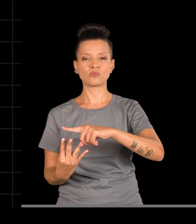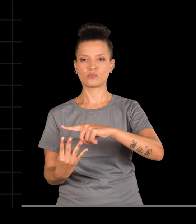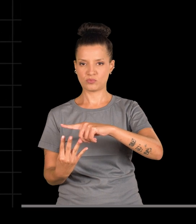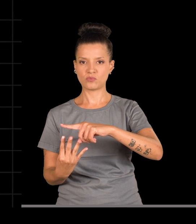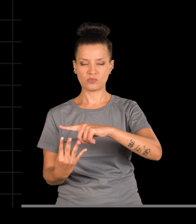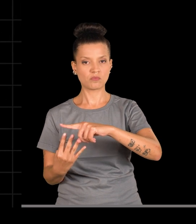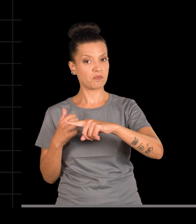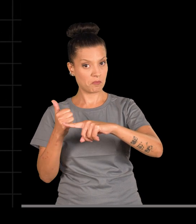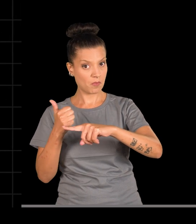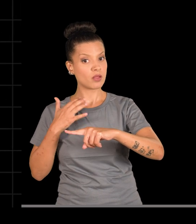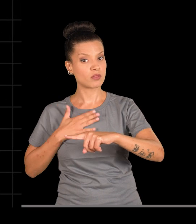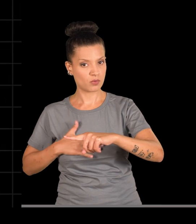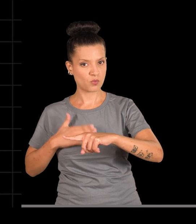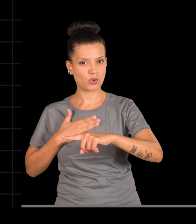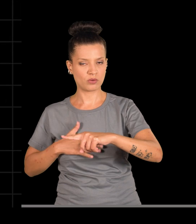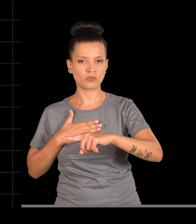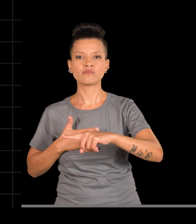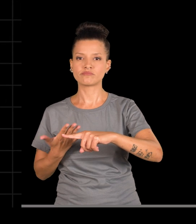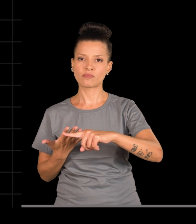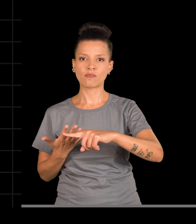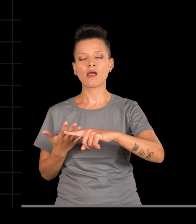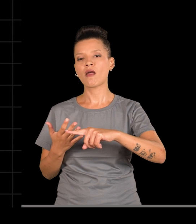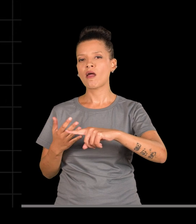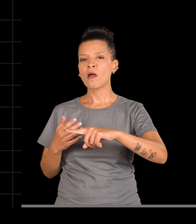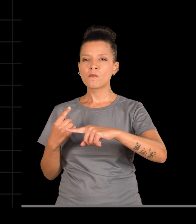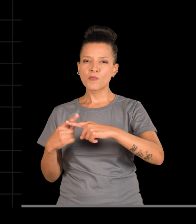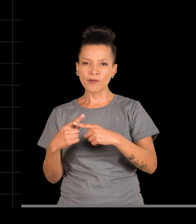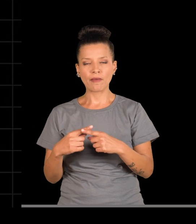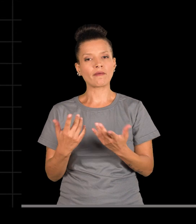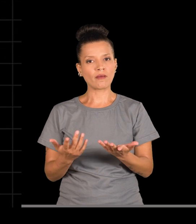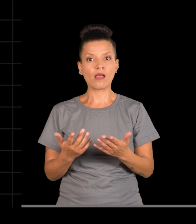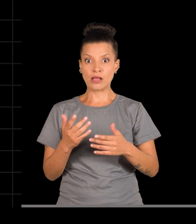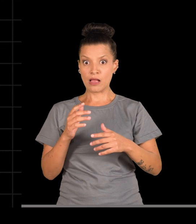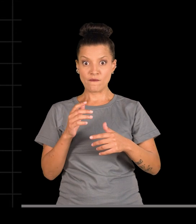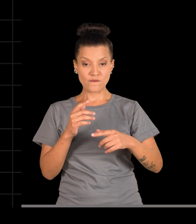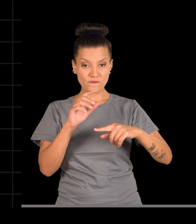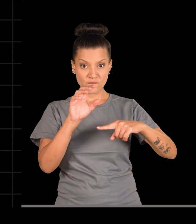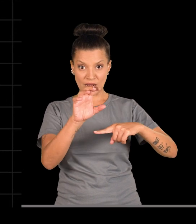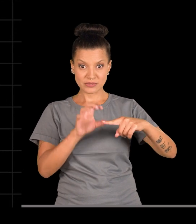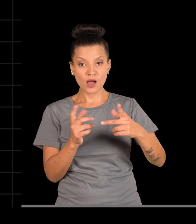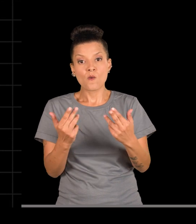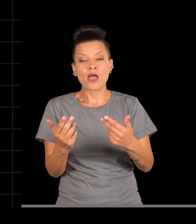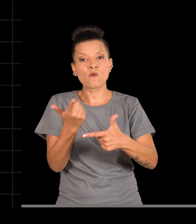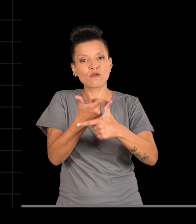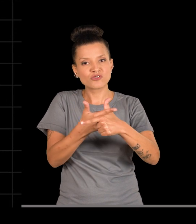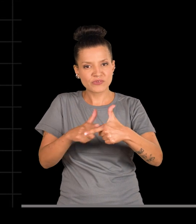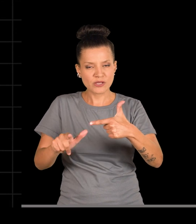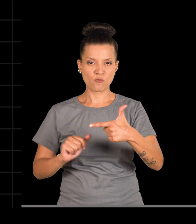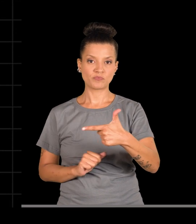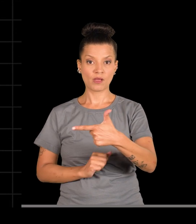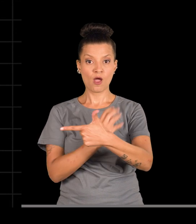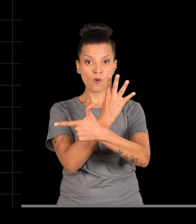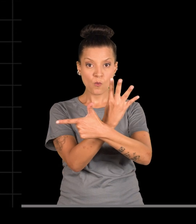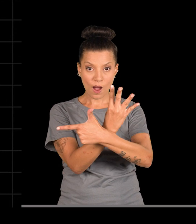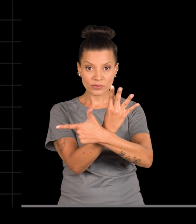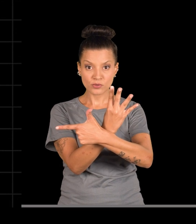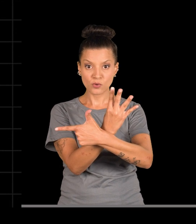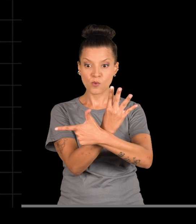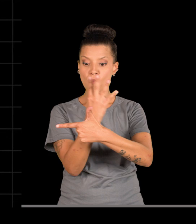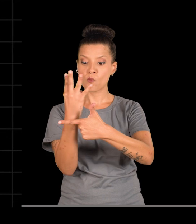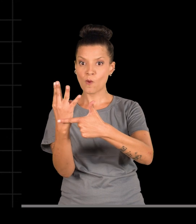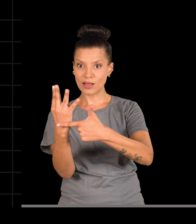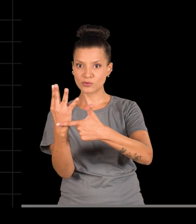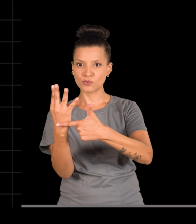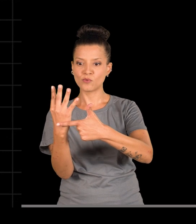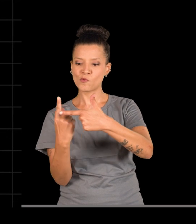4/4. 4/4. Tranquilo? E é exatamente um inteiro. Você percebe que a fração é a mesma coisa que uma divisão. Se eu fizer 4 dividido por 4, eu